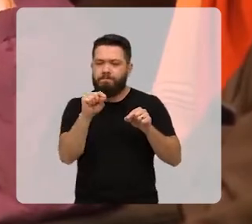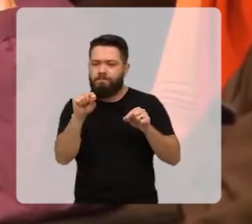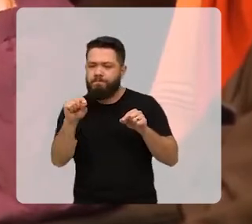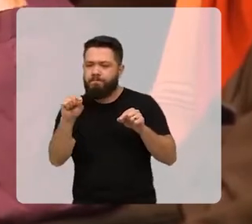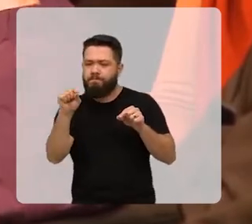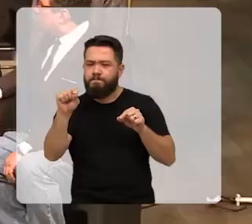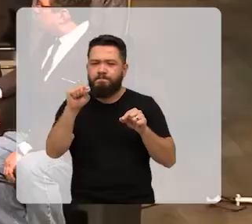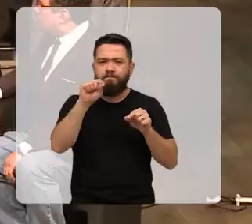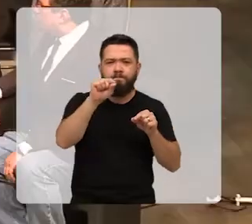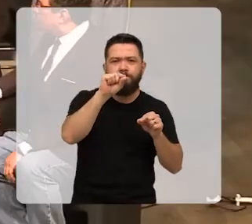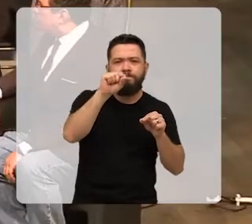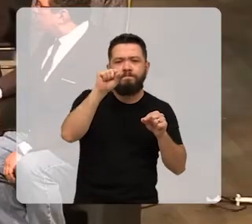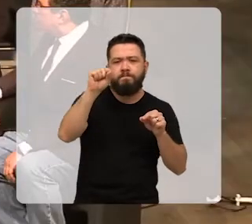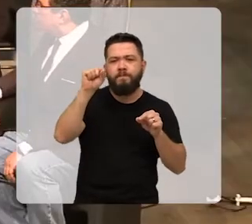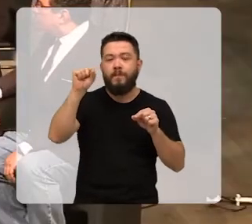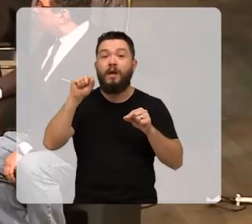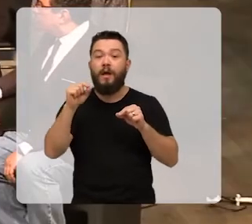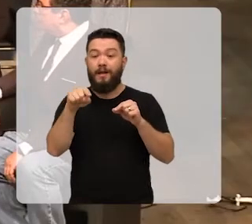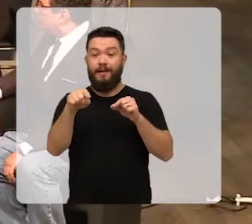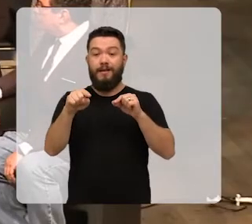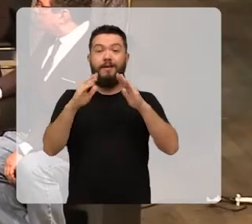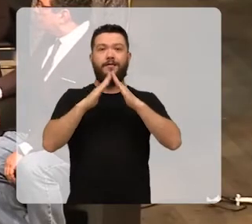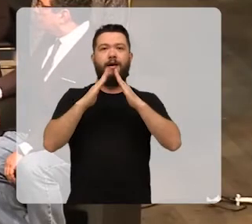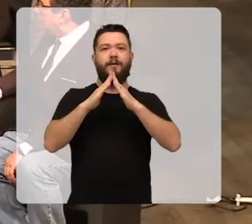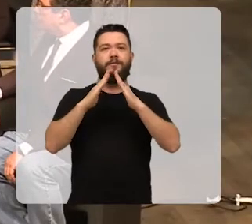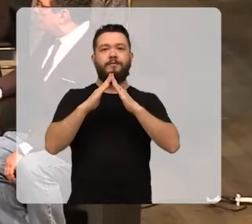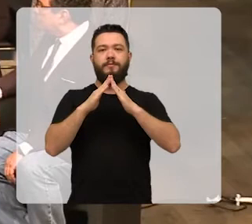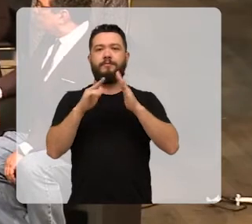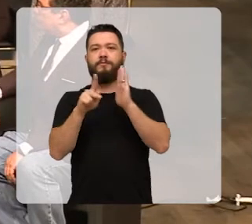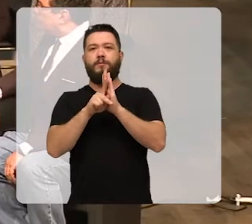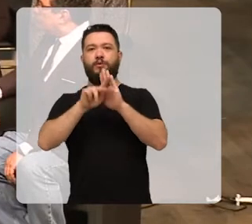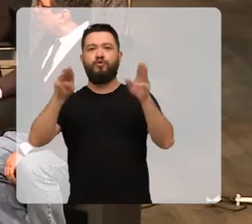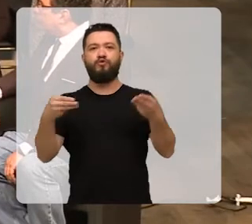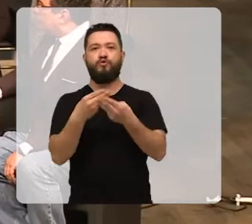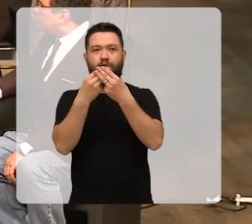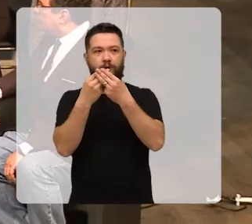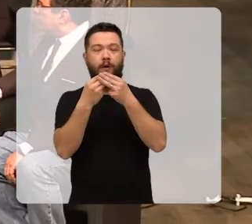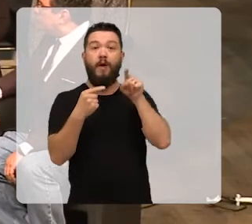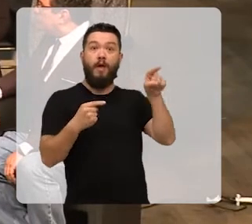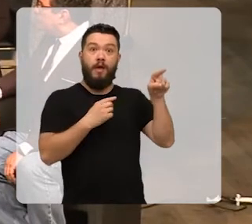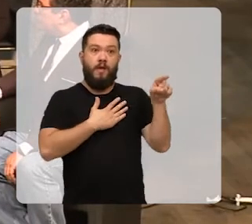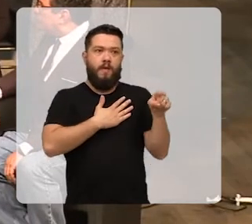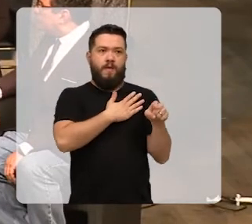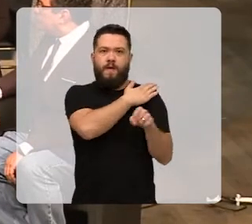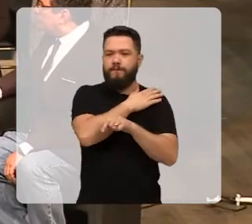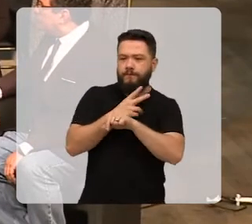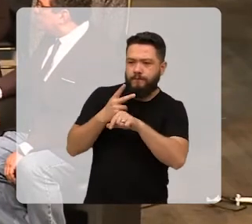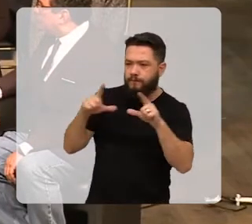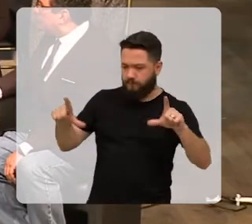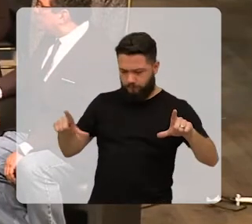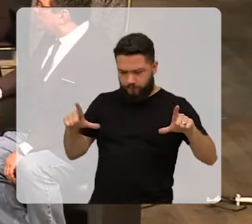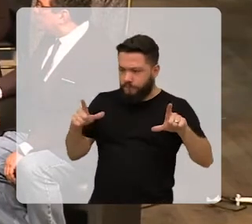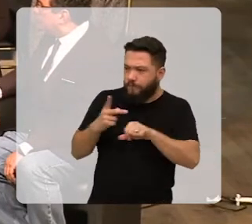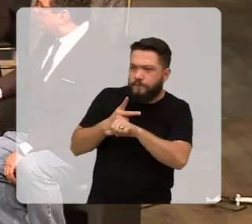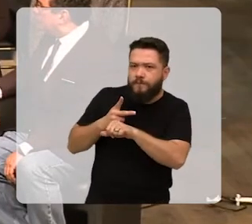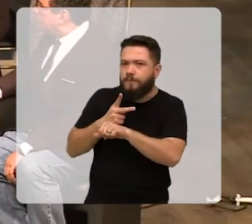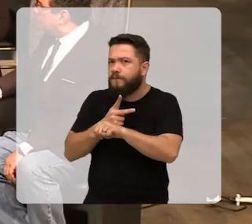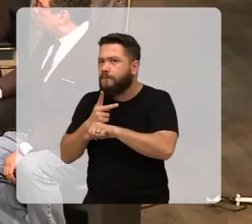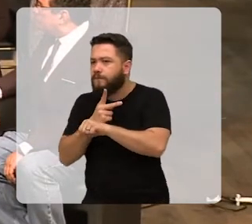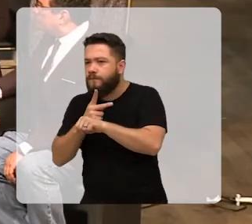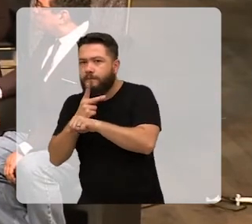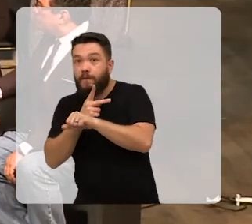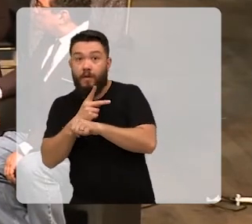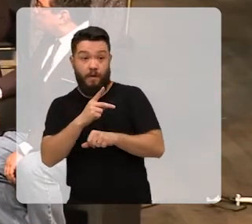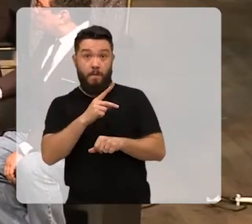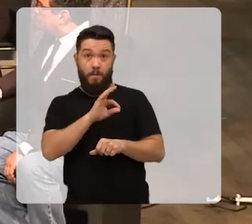marca a casa onde moravam os judeus. Isto ajudou nas batidas contra os judeus. A polícia